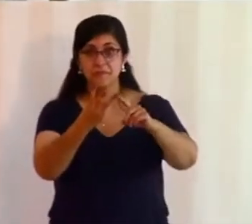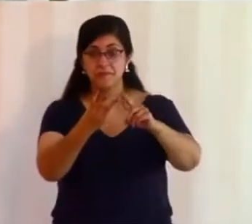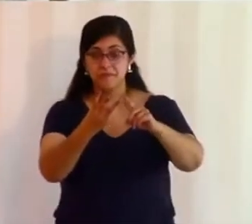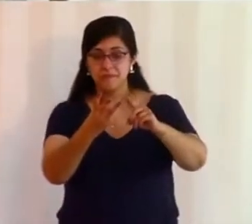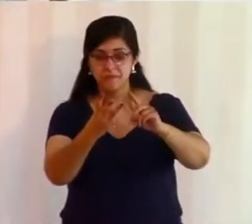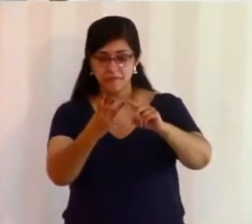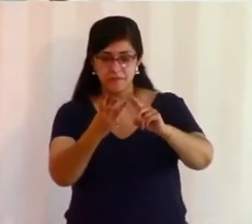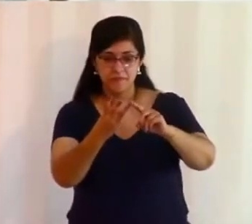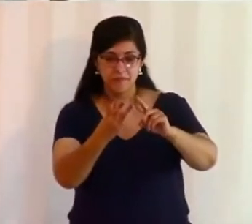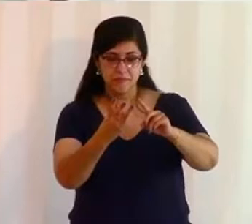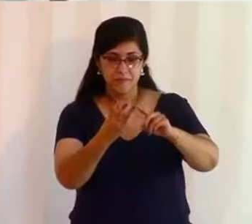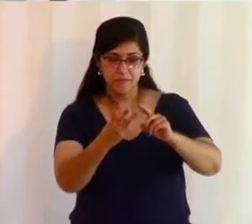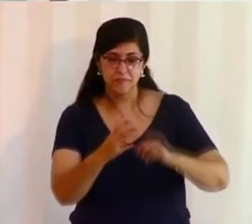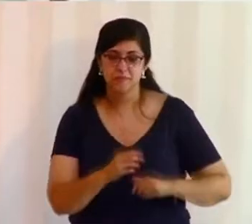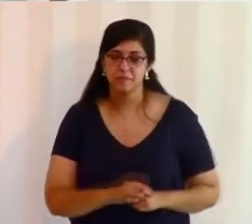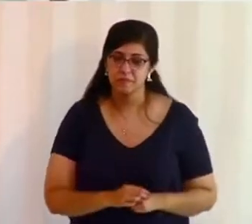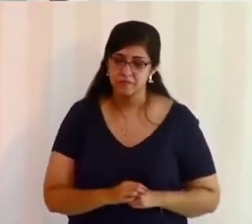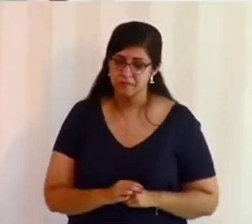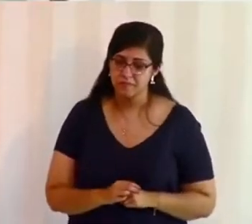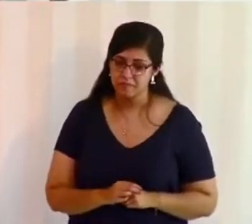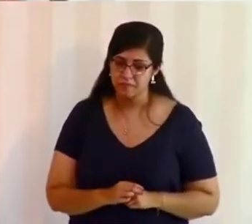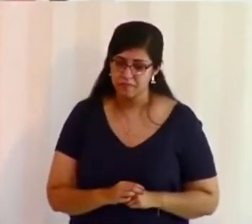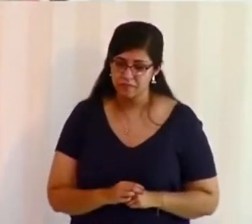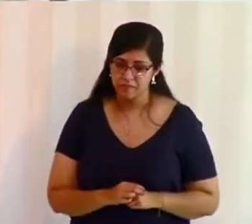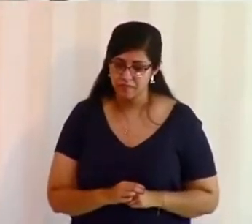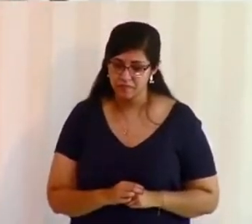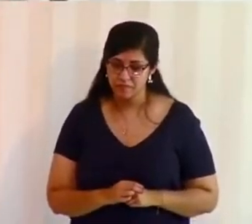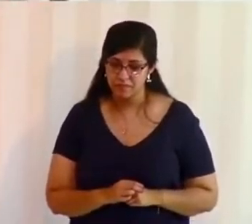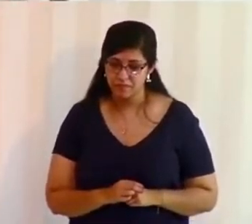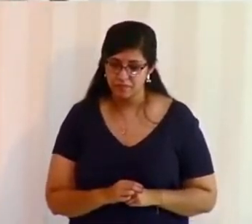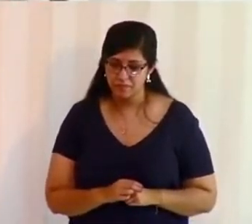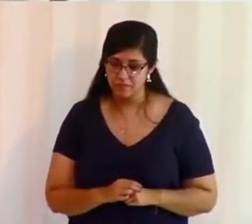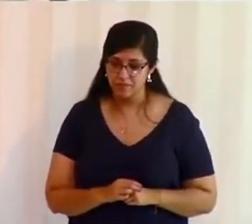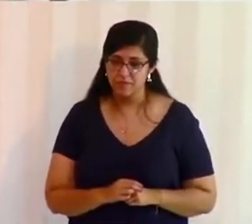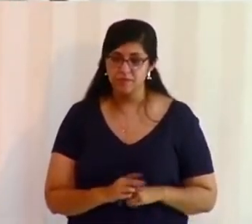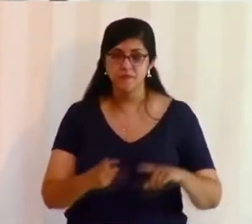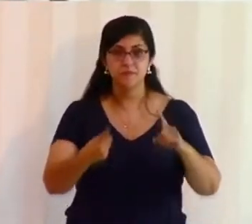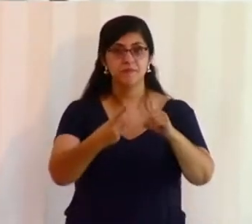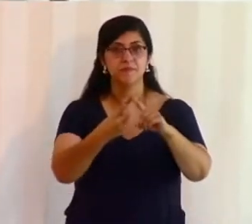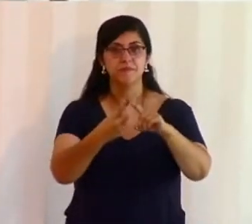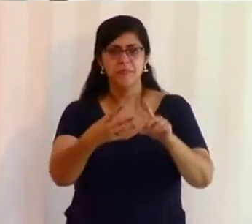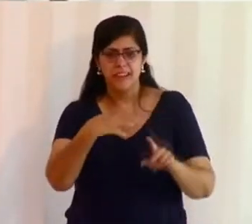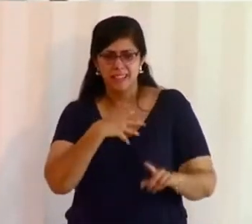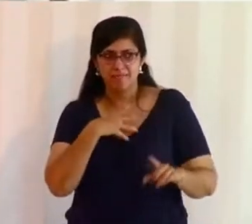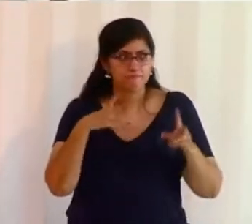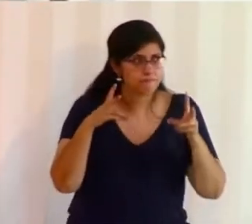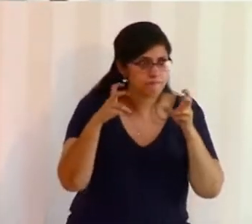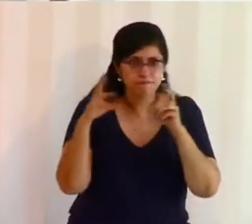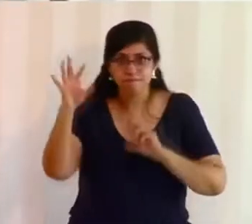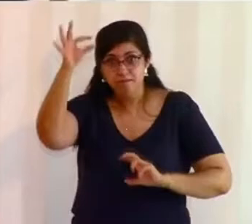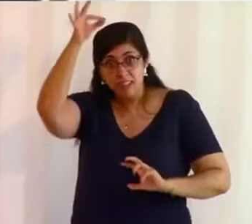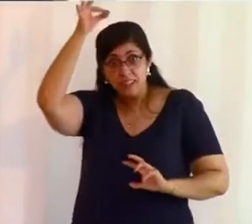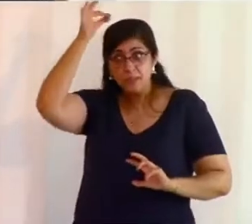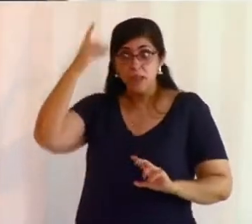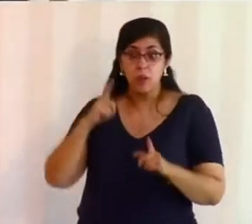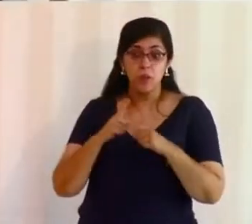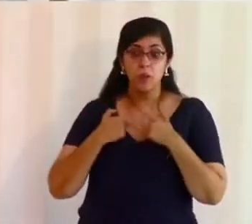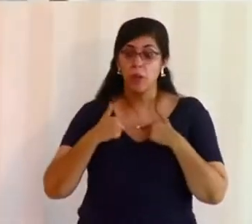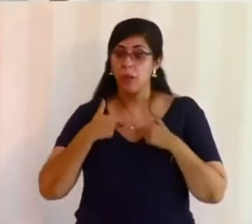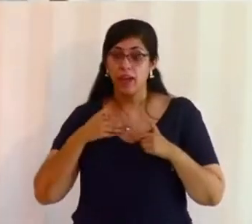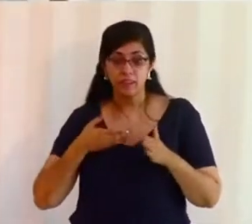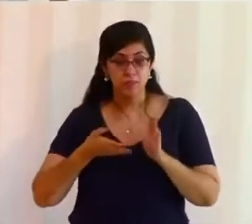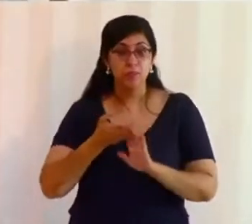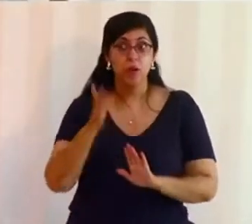viagem de Paulo, sobretudo aqui no início, estamos aprendendo com Paulo e seus companheiros. Sensibilidade do Espírito Santo, para onde Deus me quer levar.